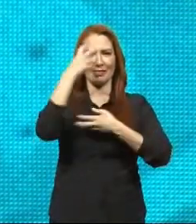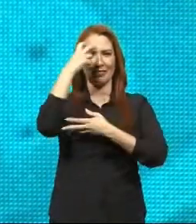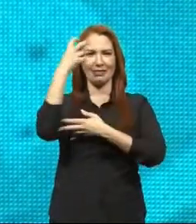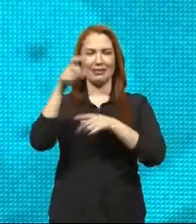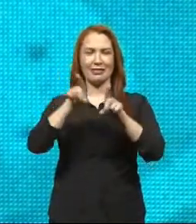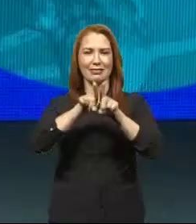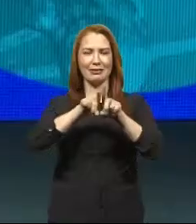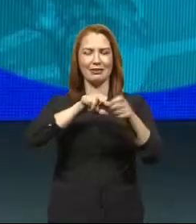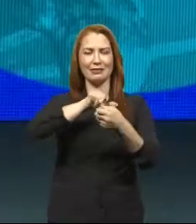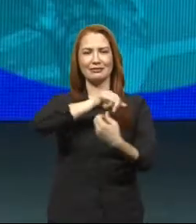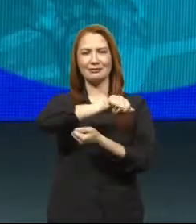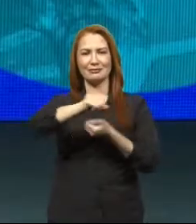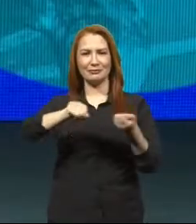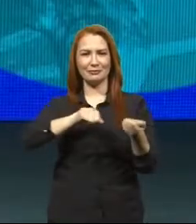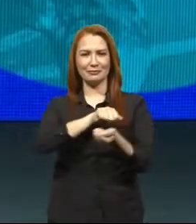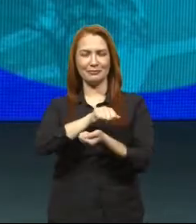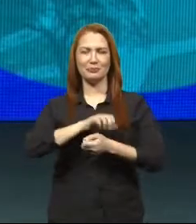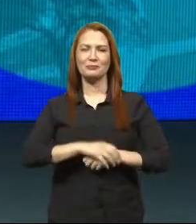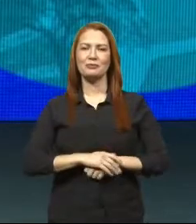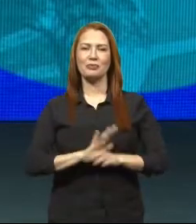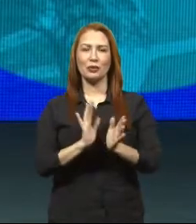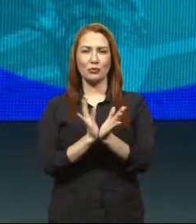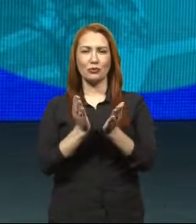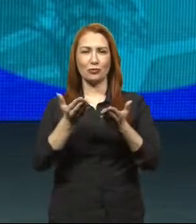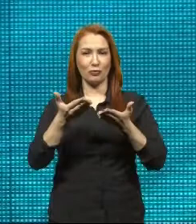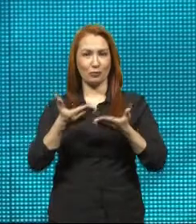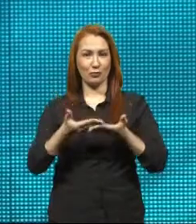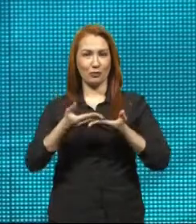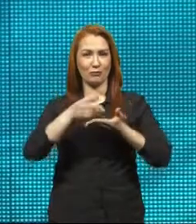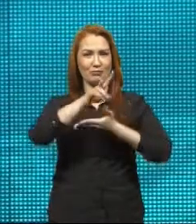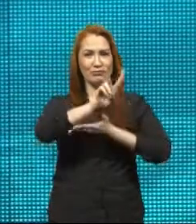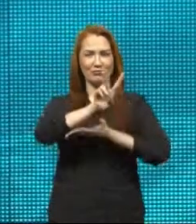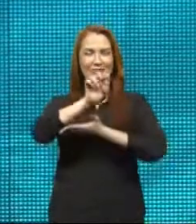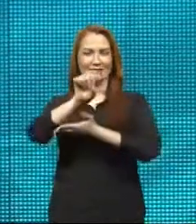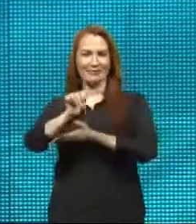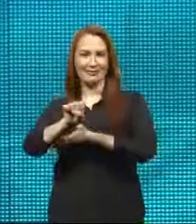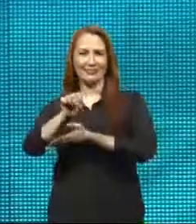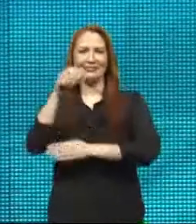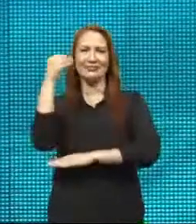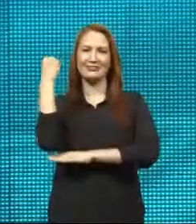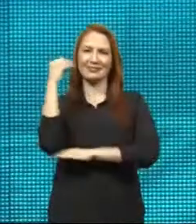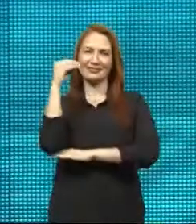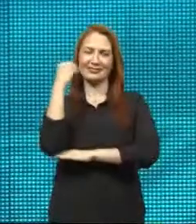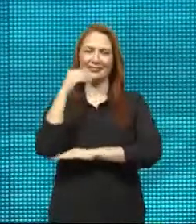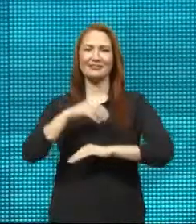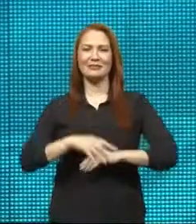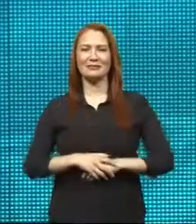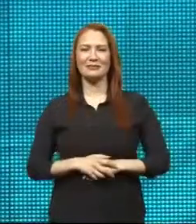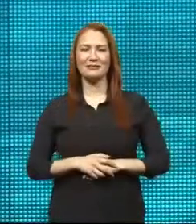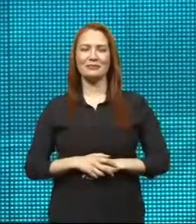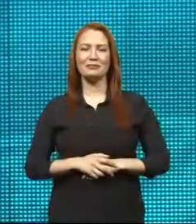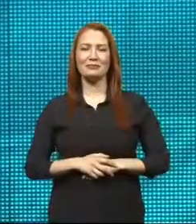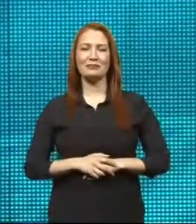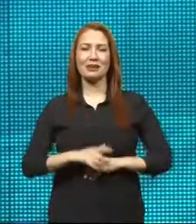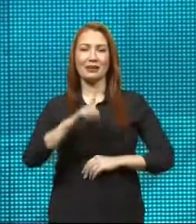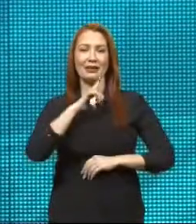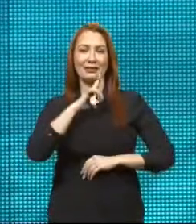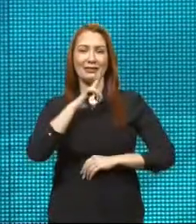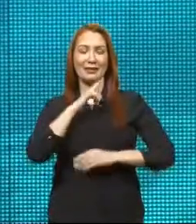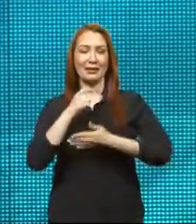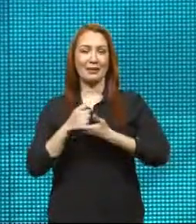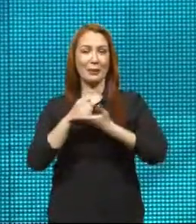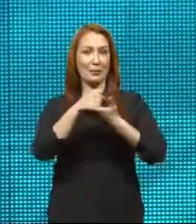sustentáveis do Fórum da Virada Sustentável de Porto Alegre, que conta com o apoio